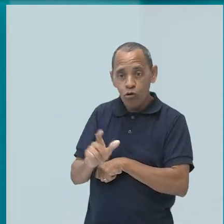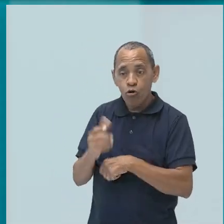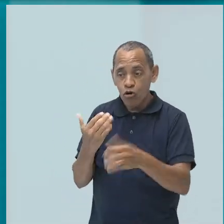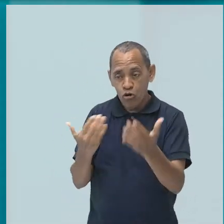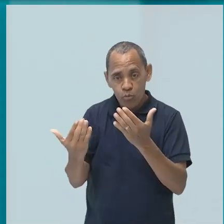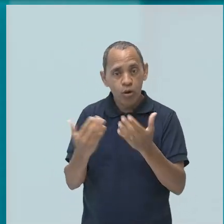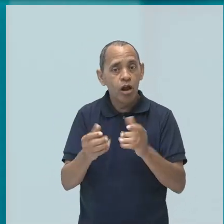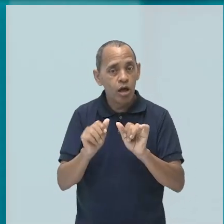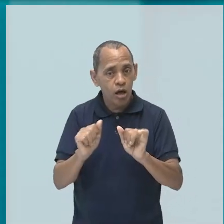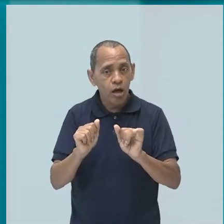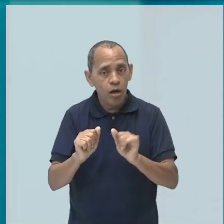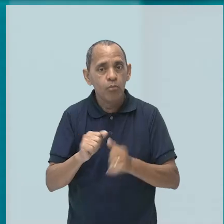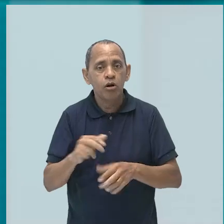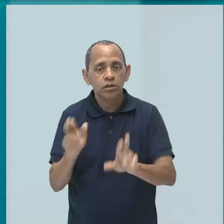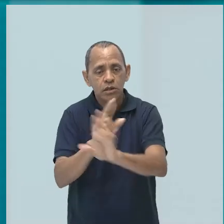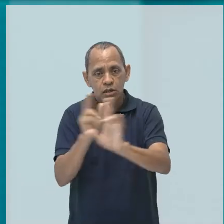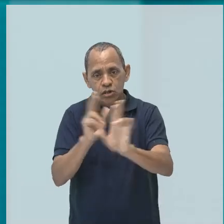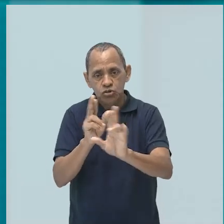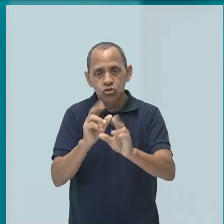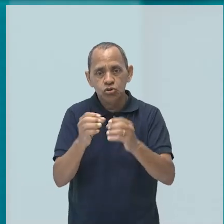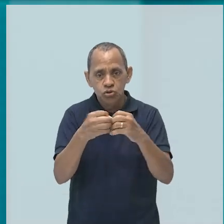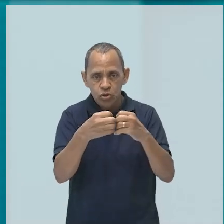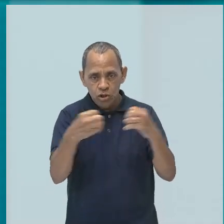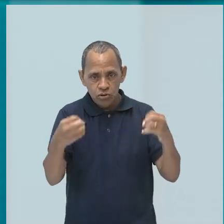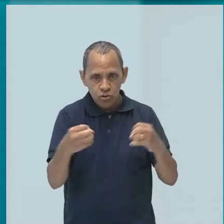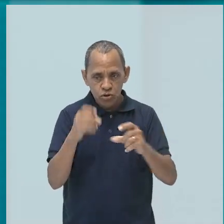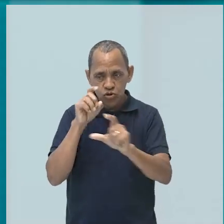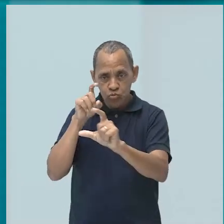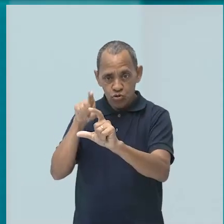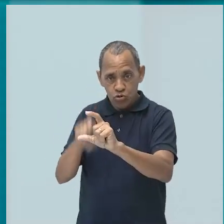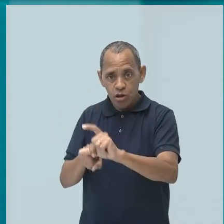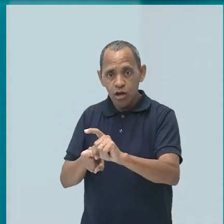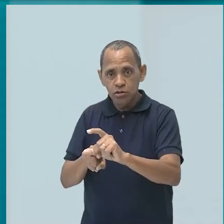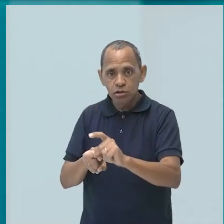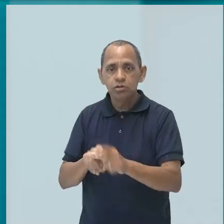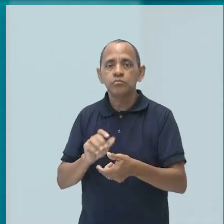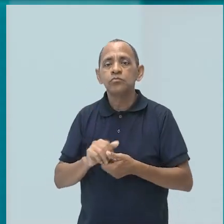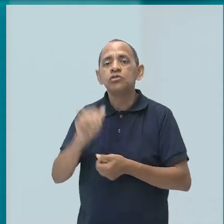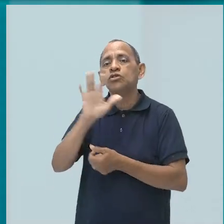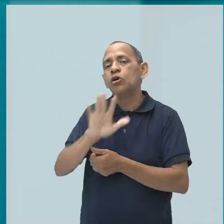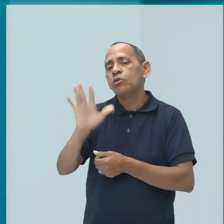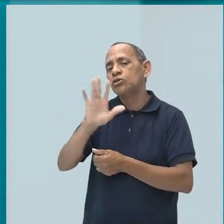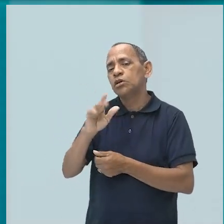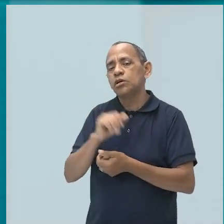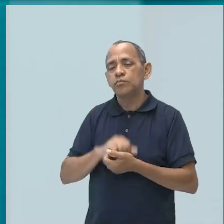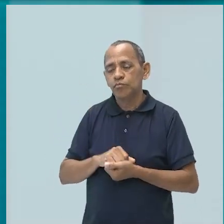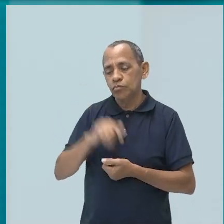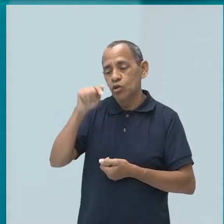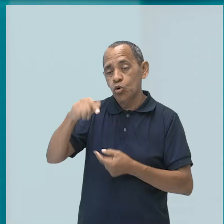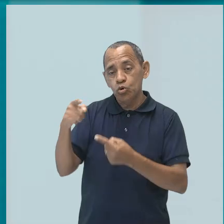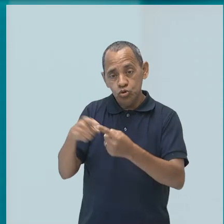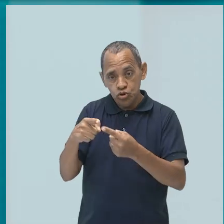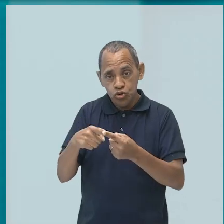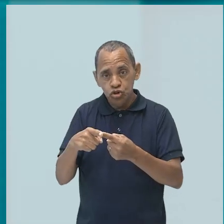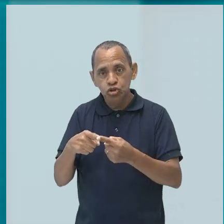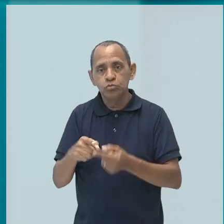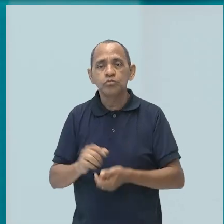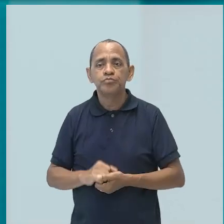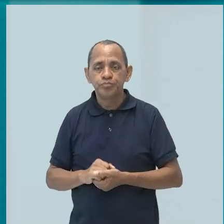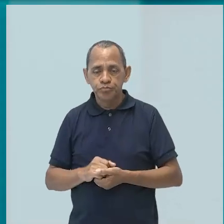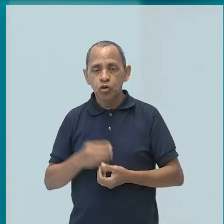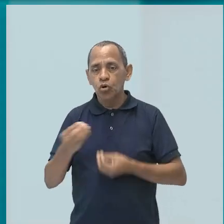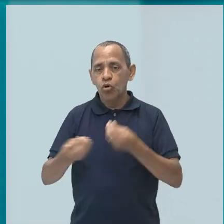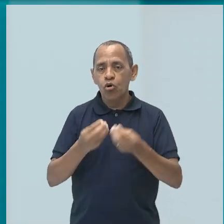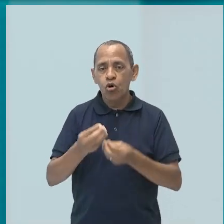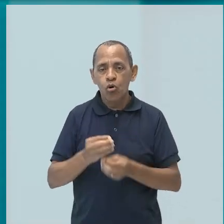por diante. Então, nessas relações aqui de orações subordinadas, geralmente um elemento de comparação está na